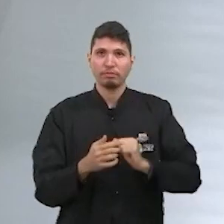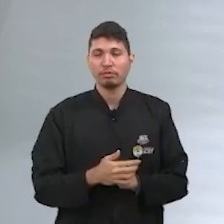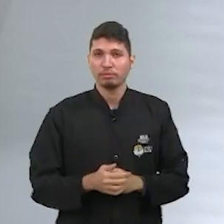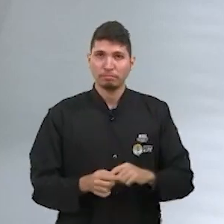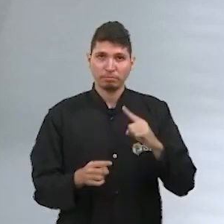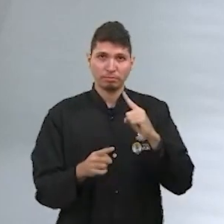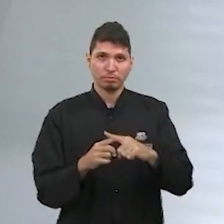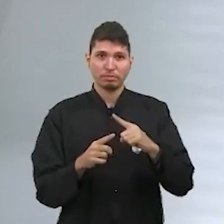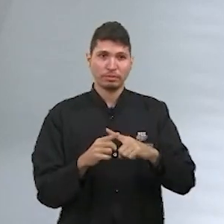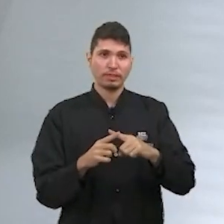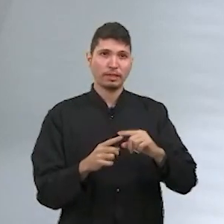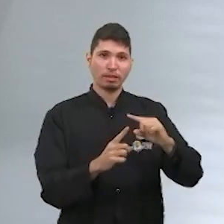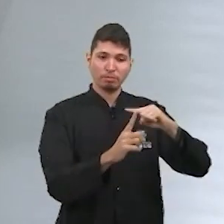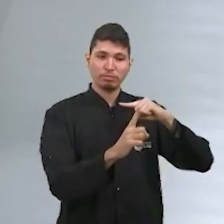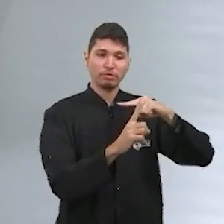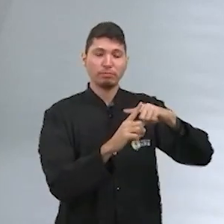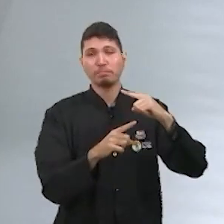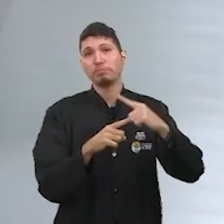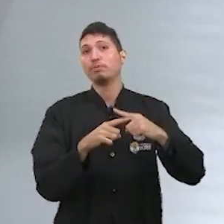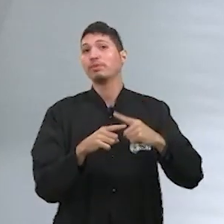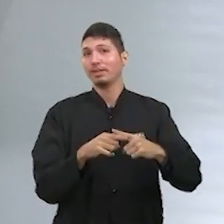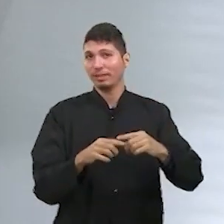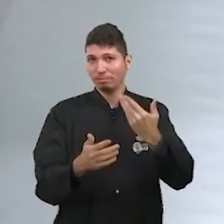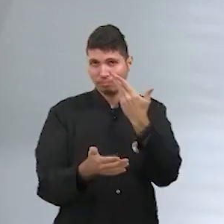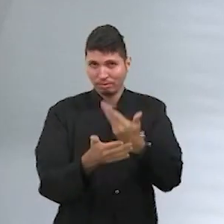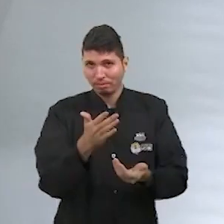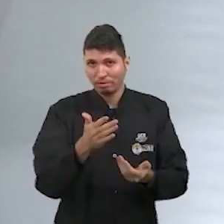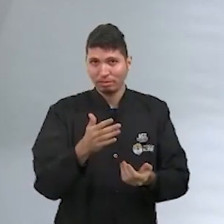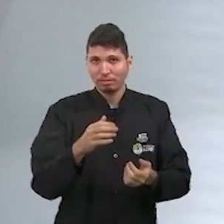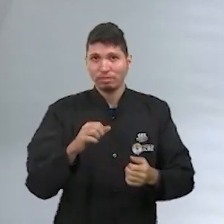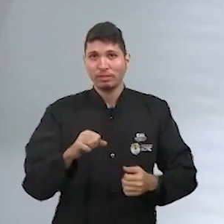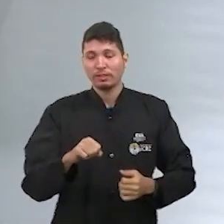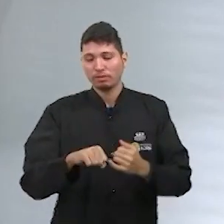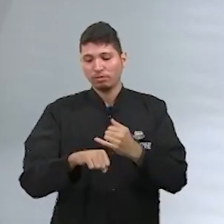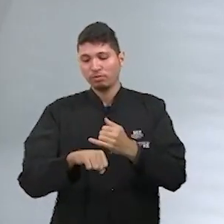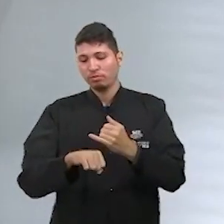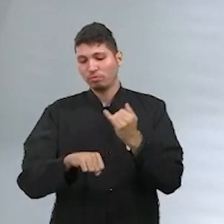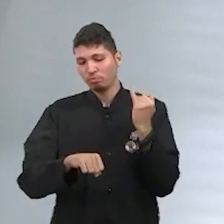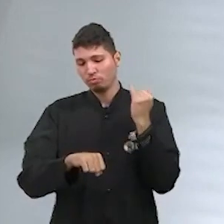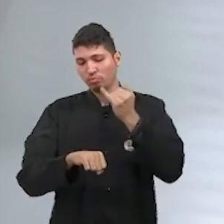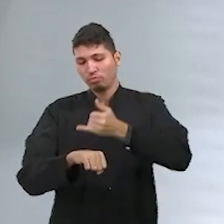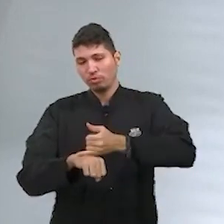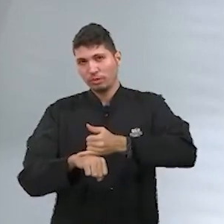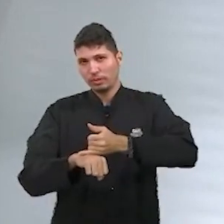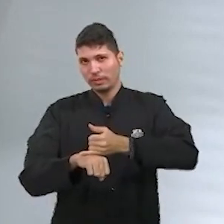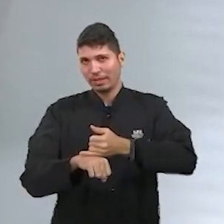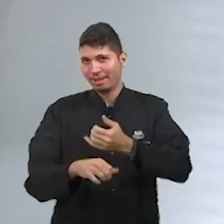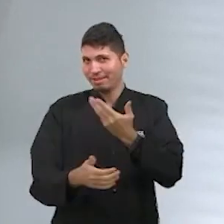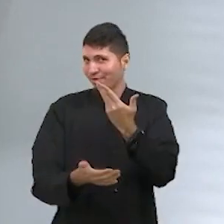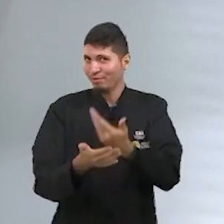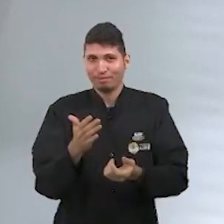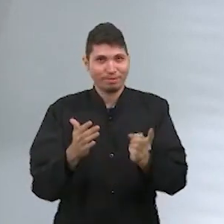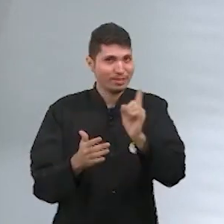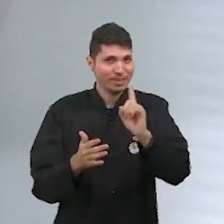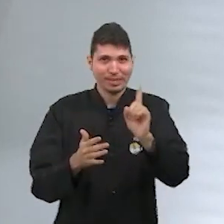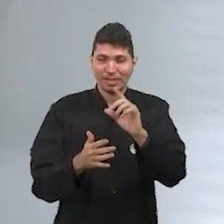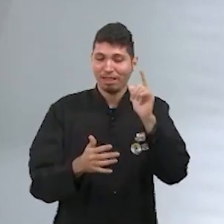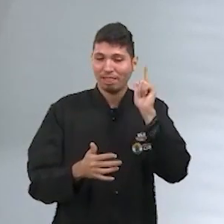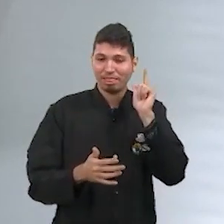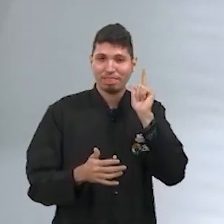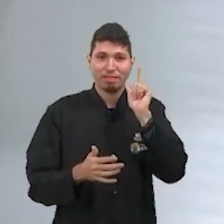está perdendo. Já o ânion, que possui carga negativa, ele não está perdendo. Na verdade, ele